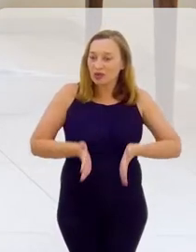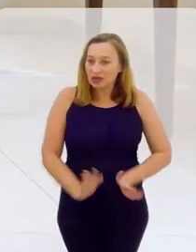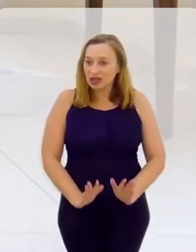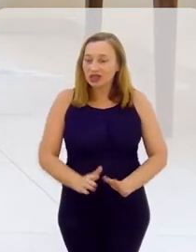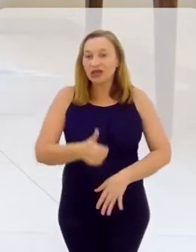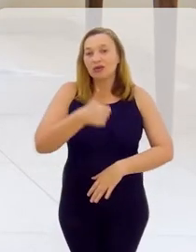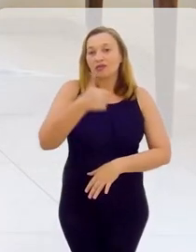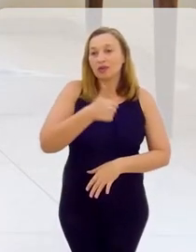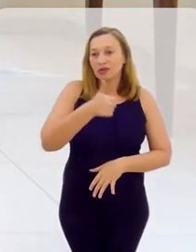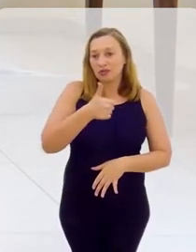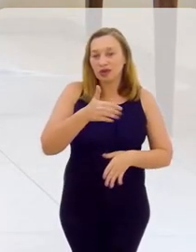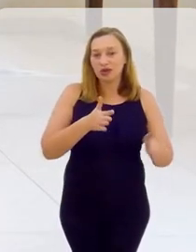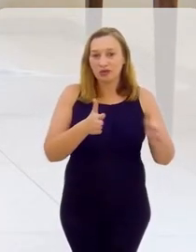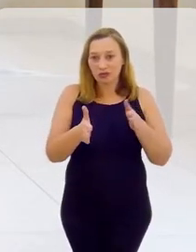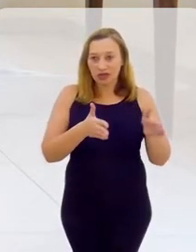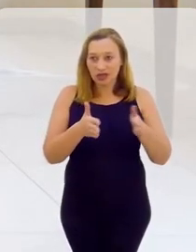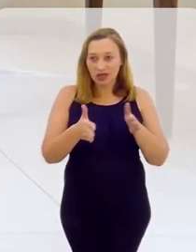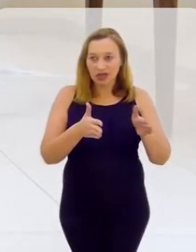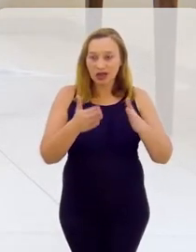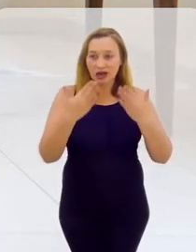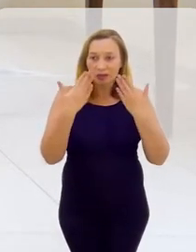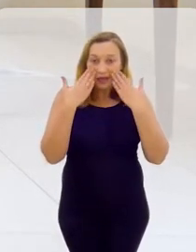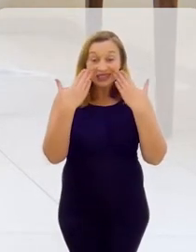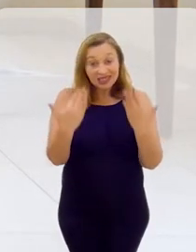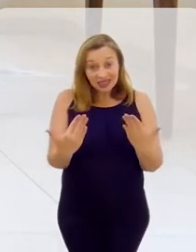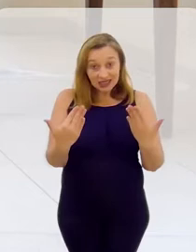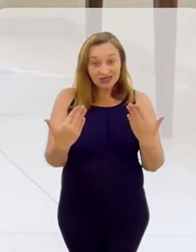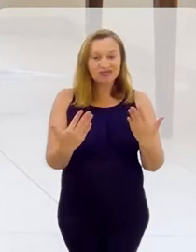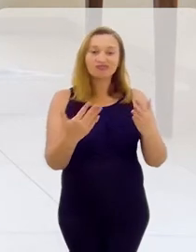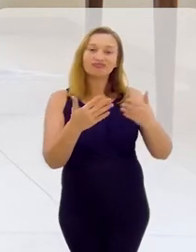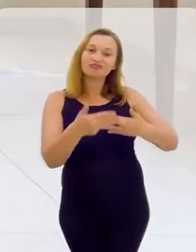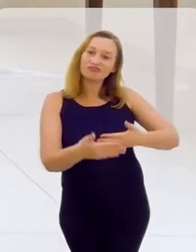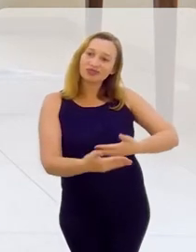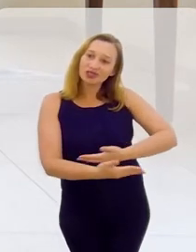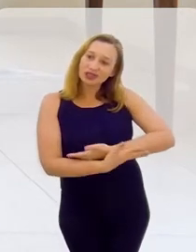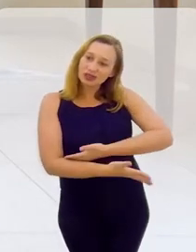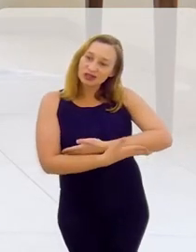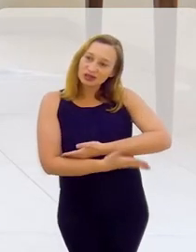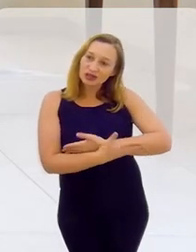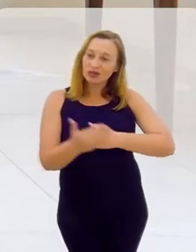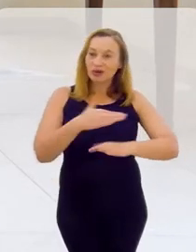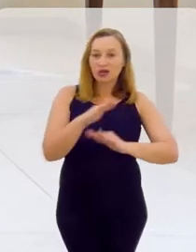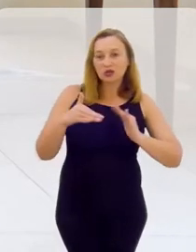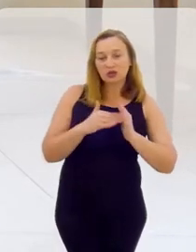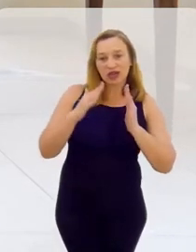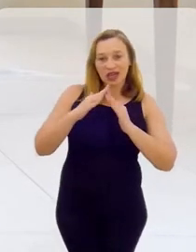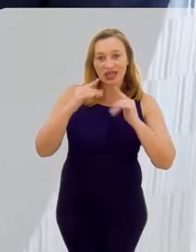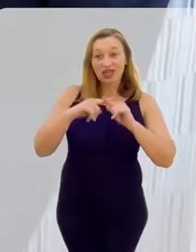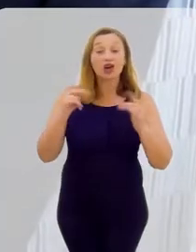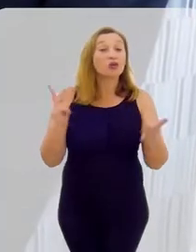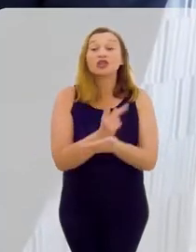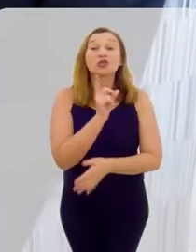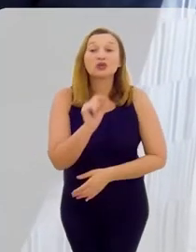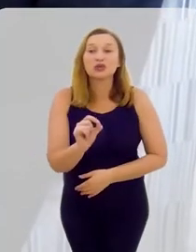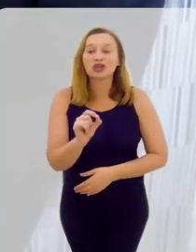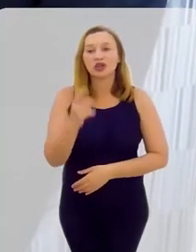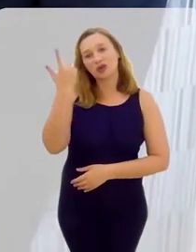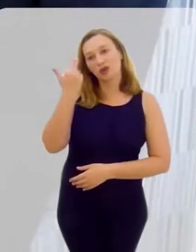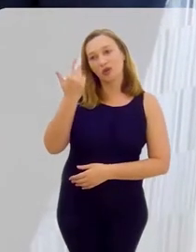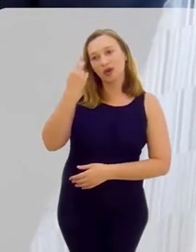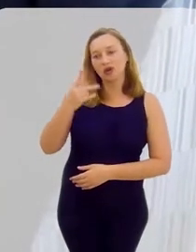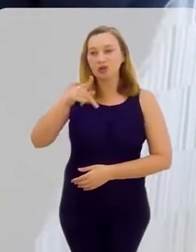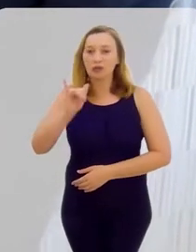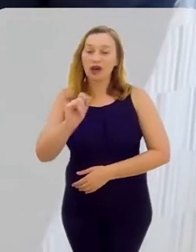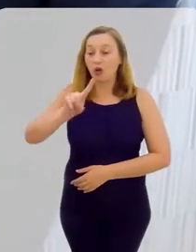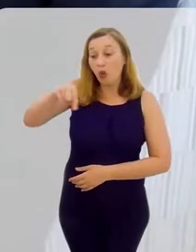ela passa pela primeira ordenança, que é a apresentação dessa criança para a congregação. E o que ocorre? Normalmente o